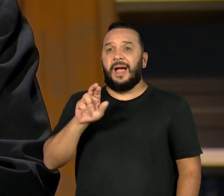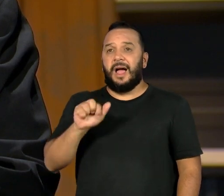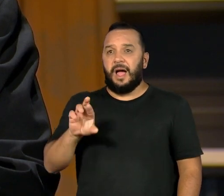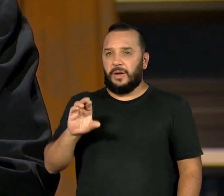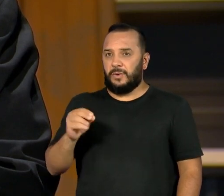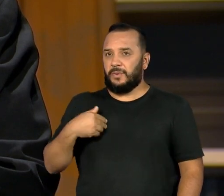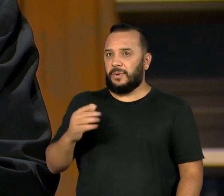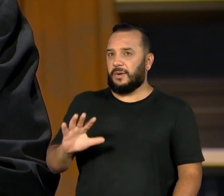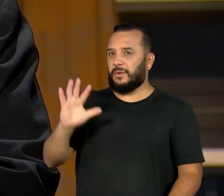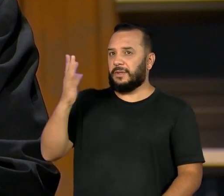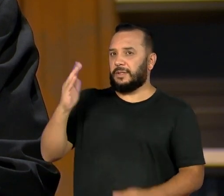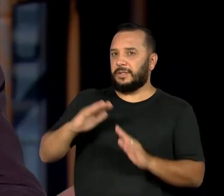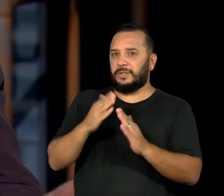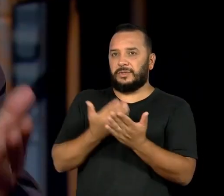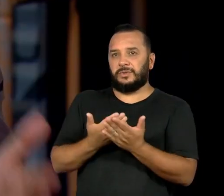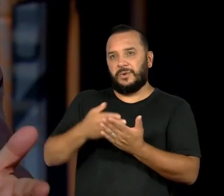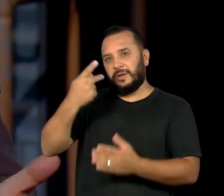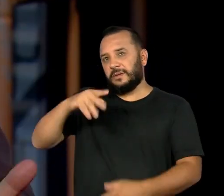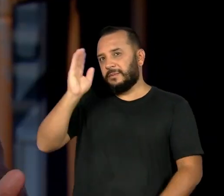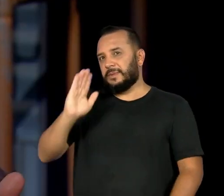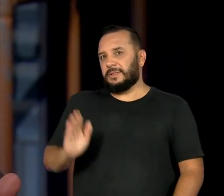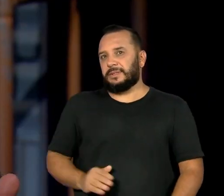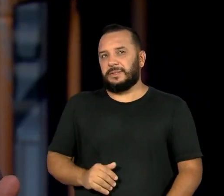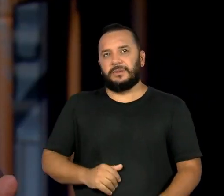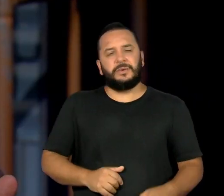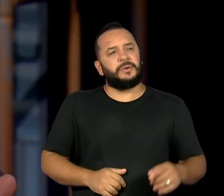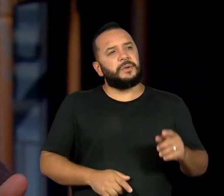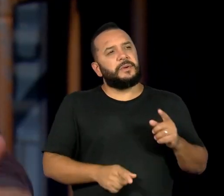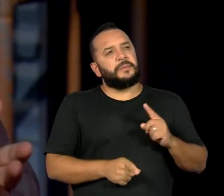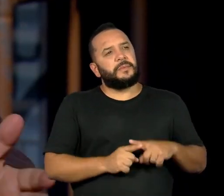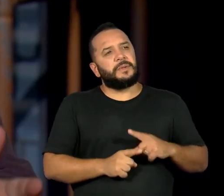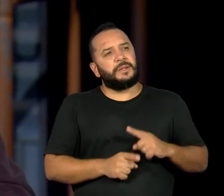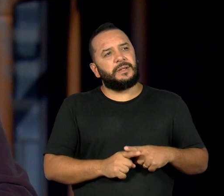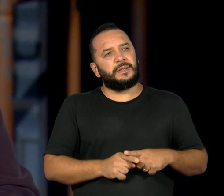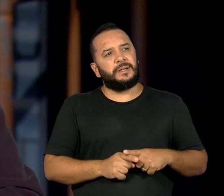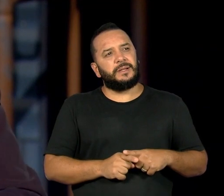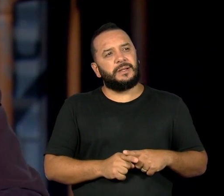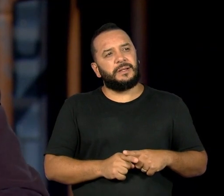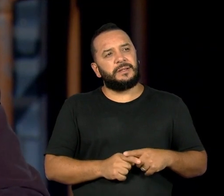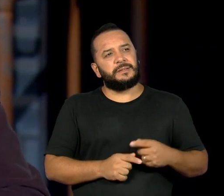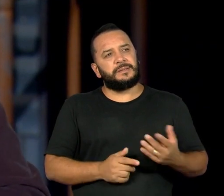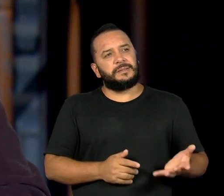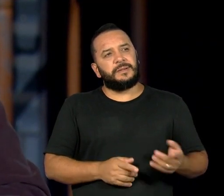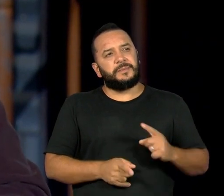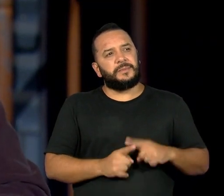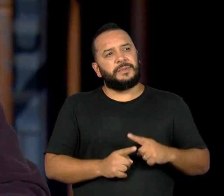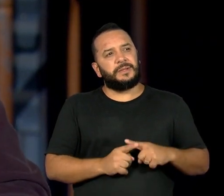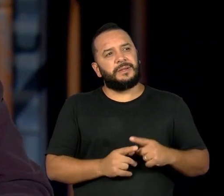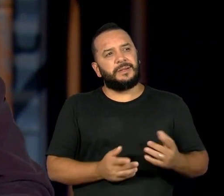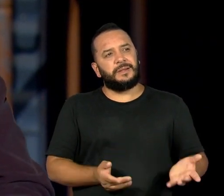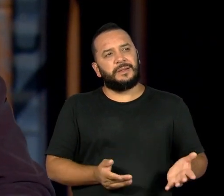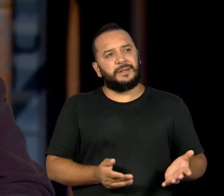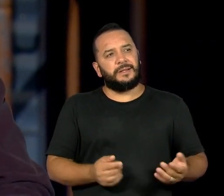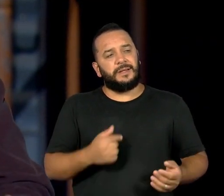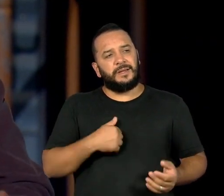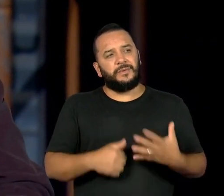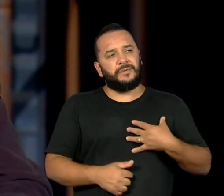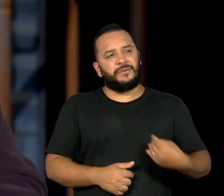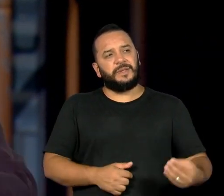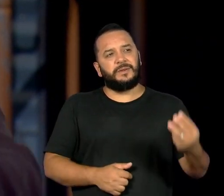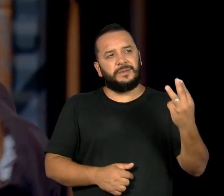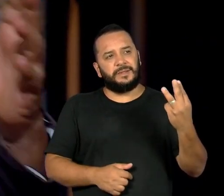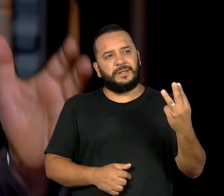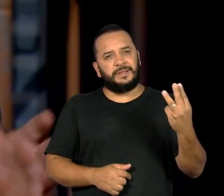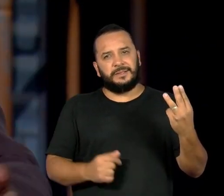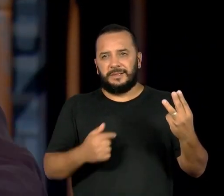em escolas do nosso país. Por quê? Eu estou te perguntando, eu sou pai de 3 filhos, eu já